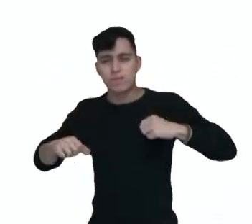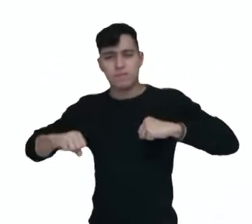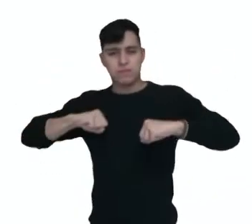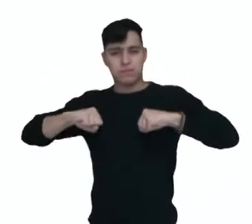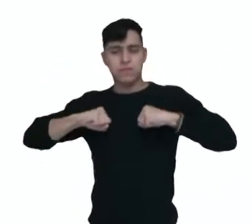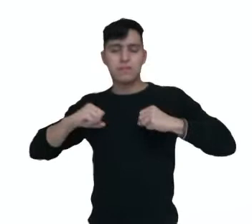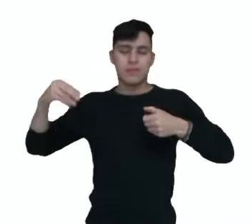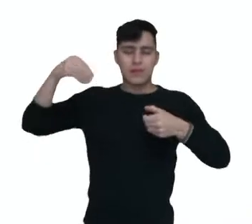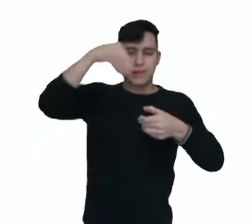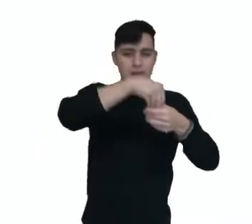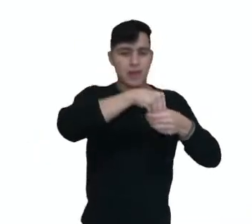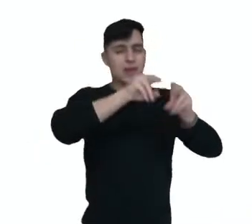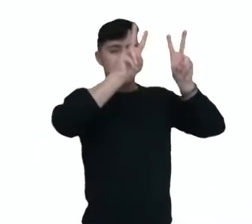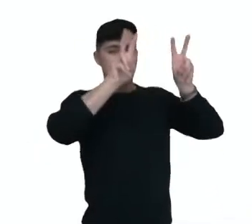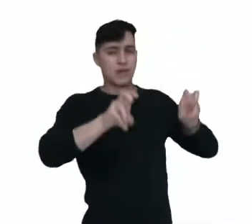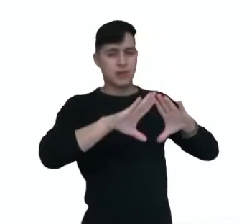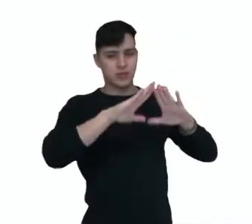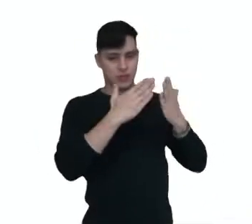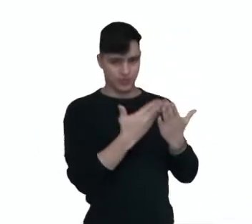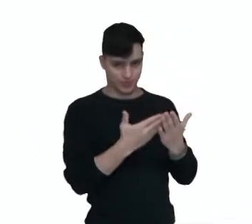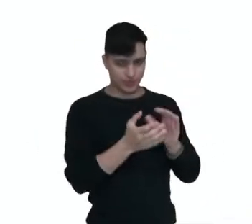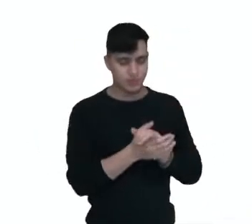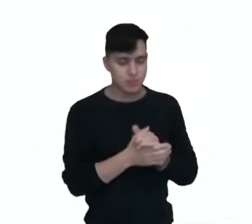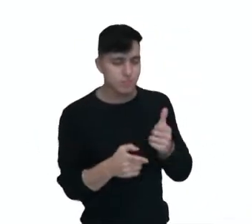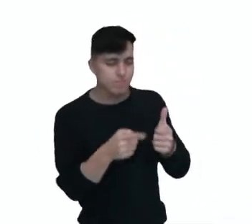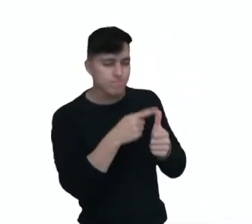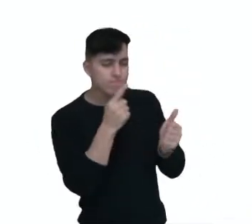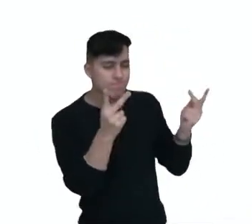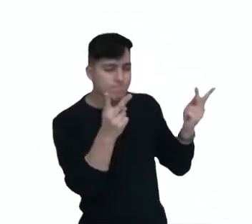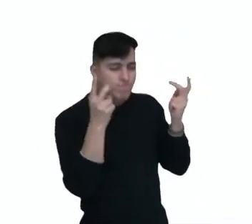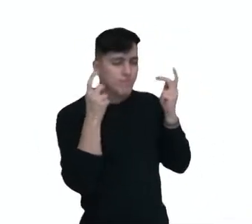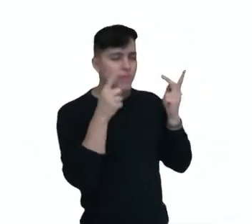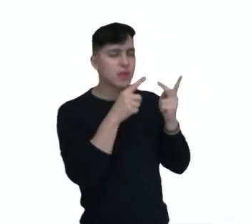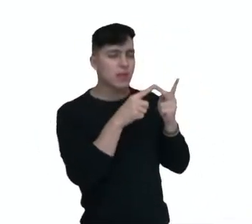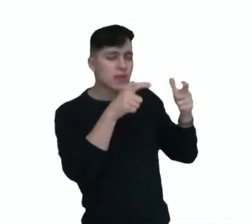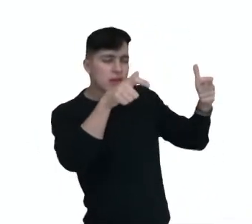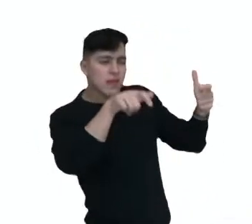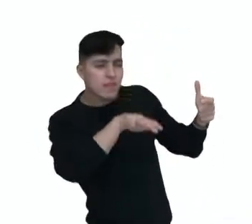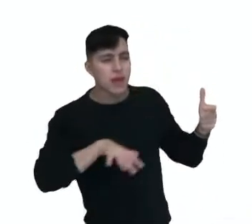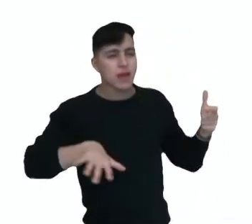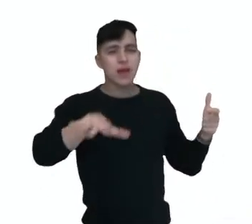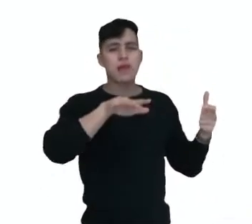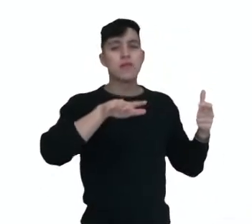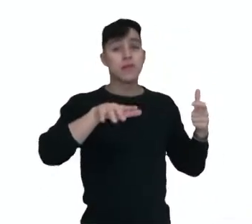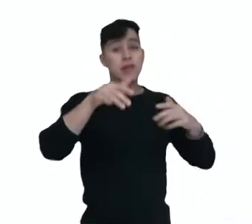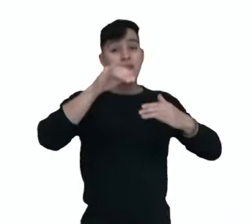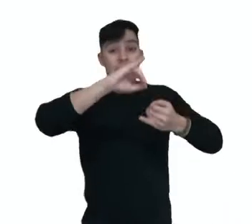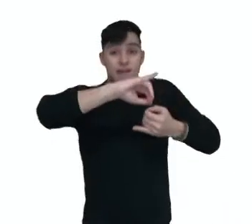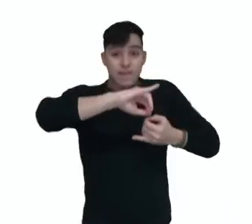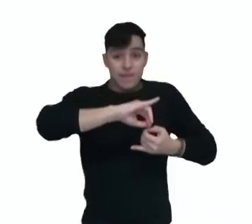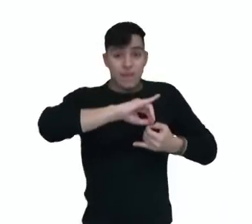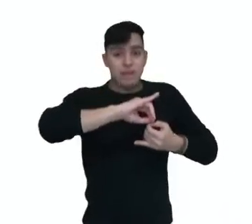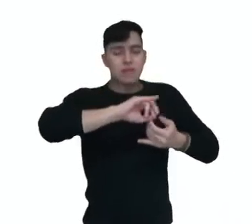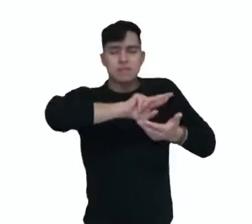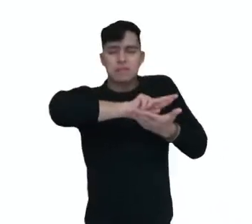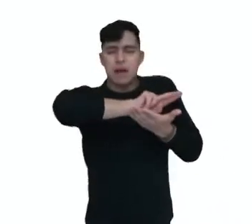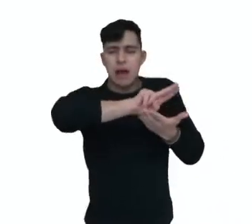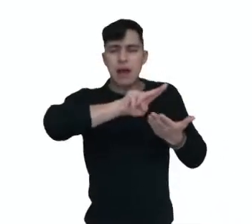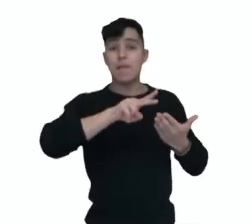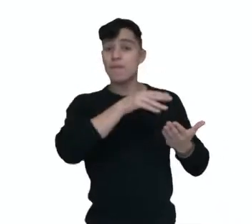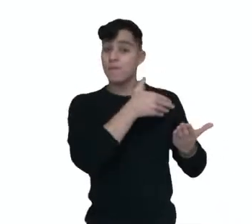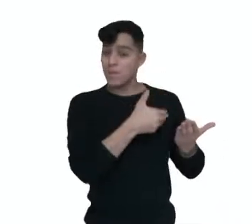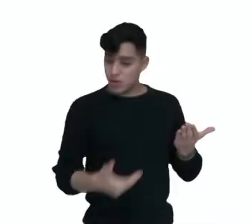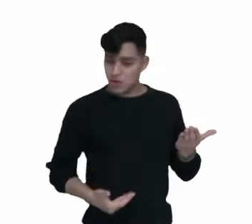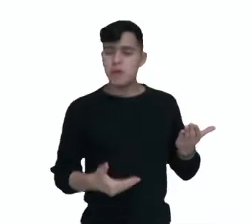tematizadas na escola, identificando e analisando os espaços e equipamentos públicos disponíveis e acessíveis para a